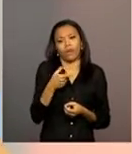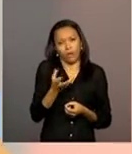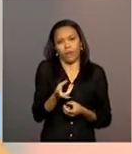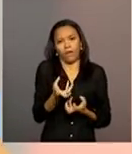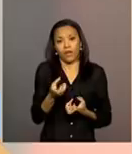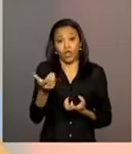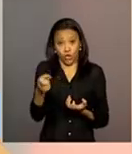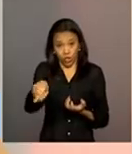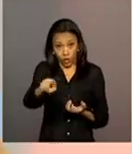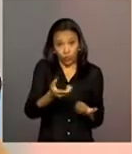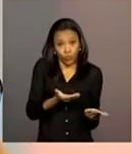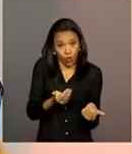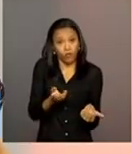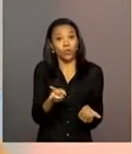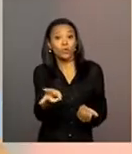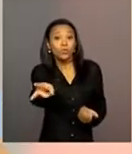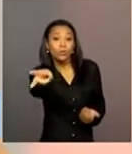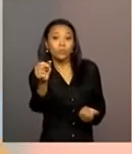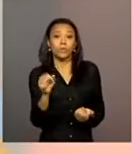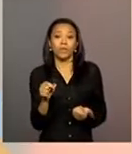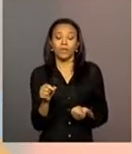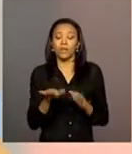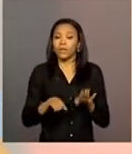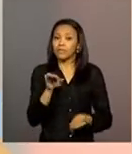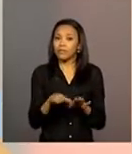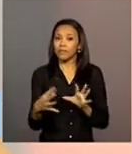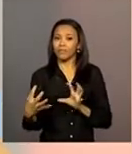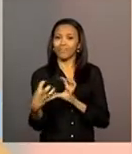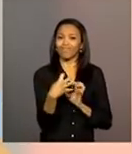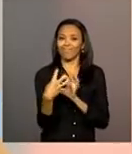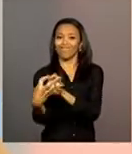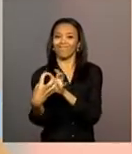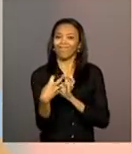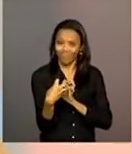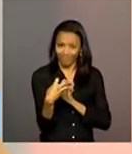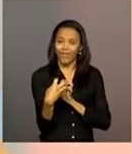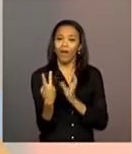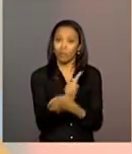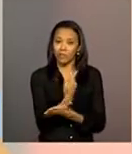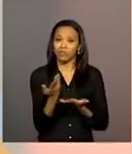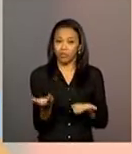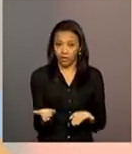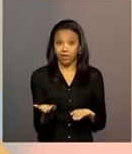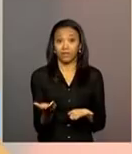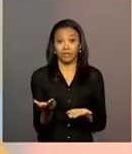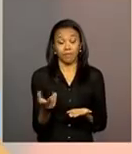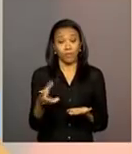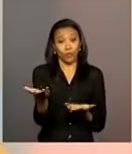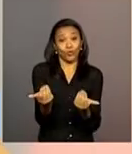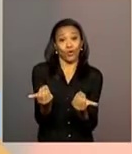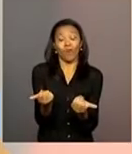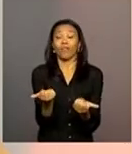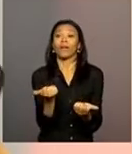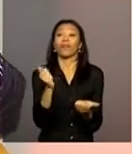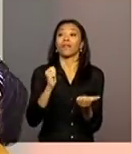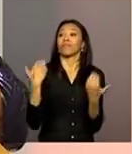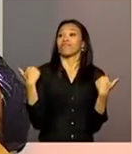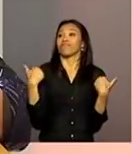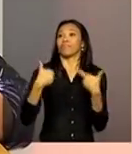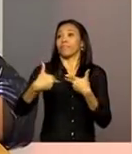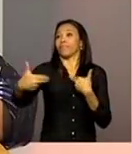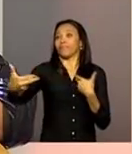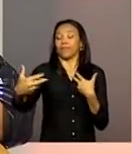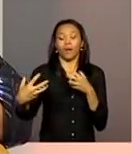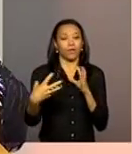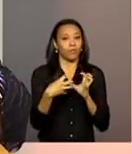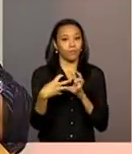continuidade a isso e muitas vezes isso há conflitos os jovens às vezes querem sair querem querem sair então são